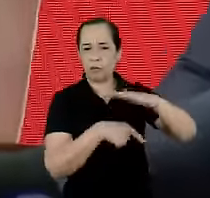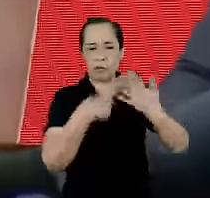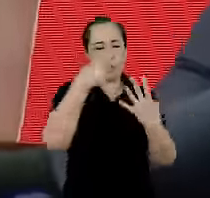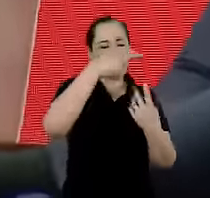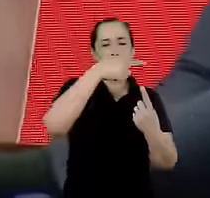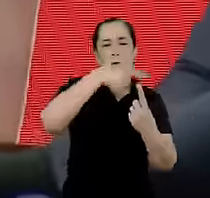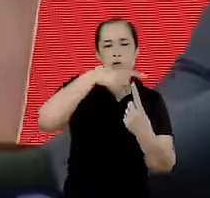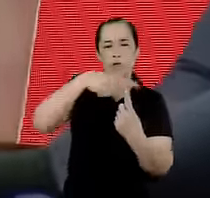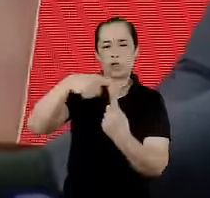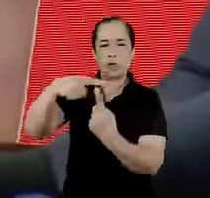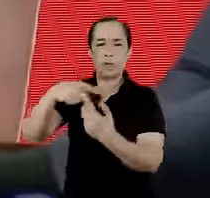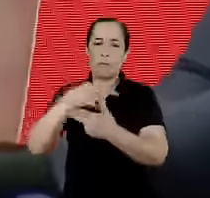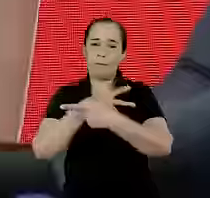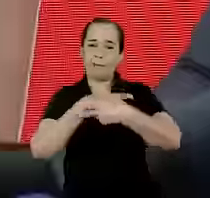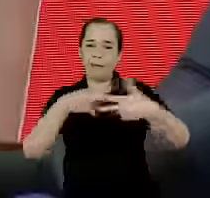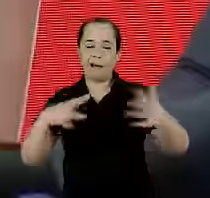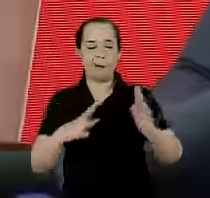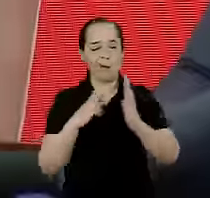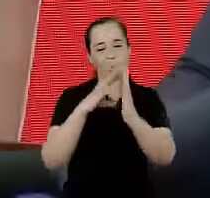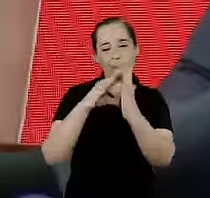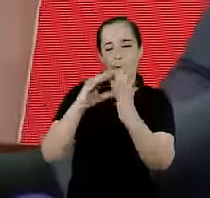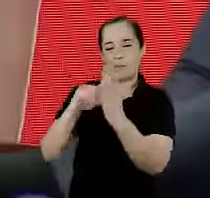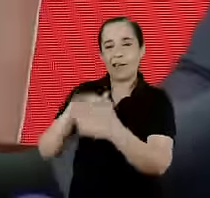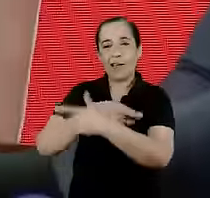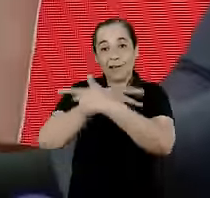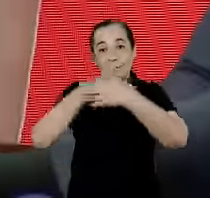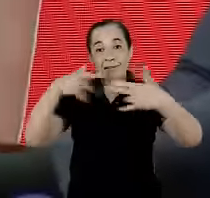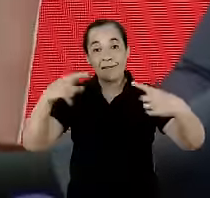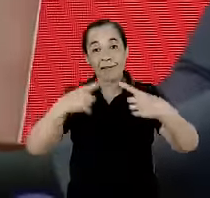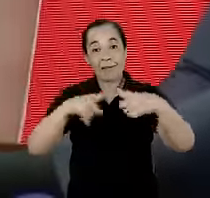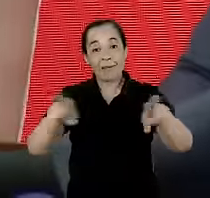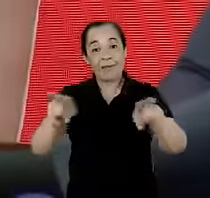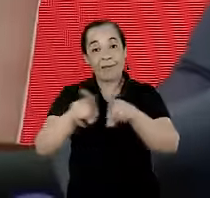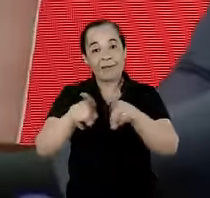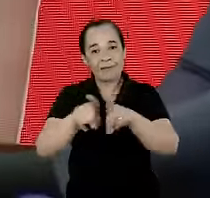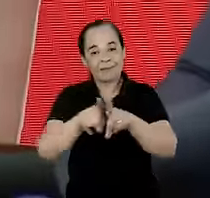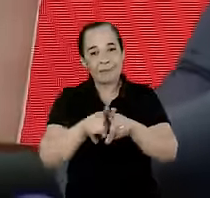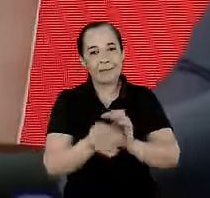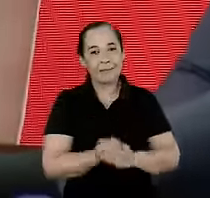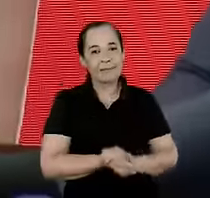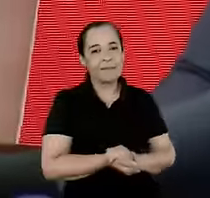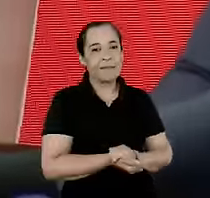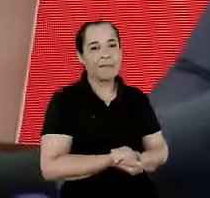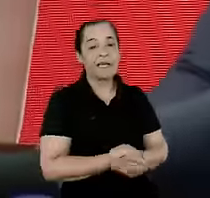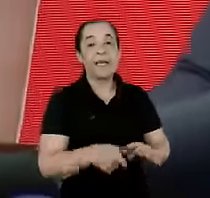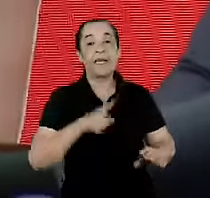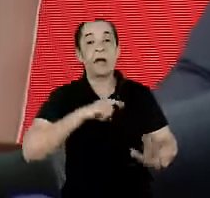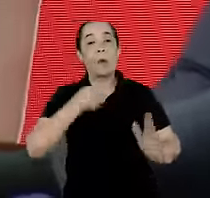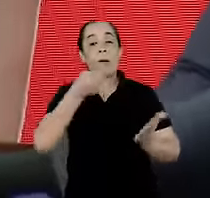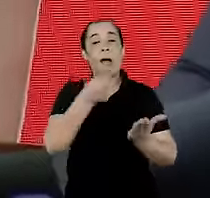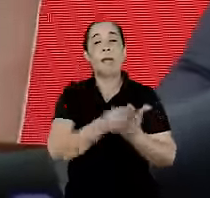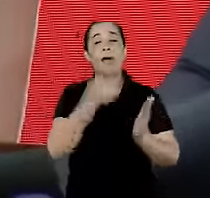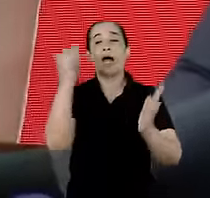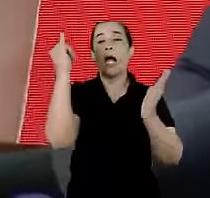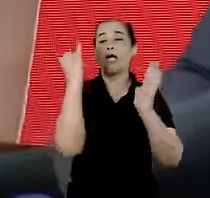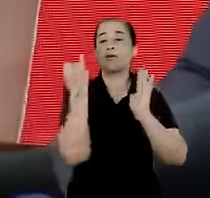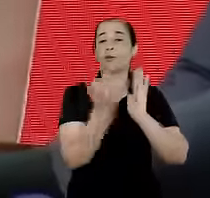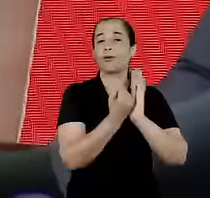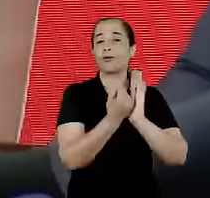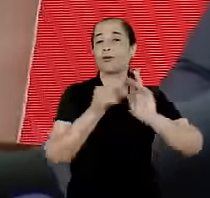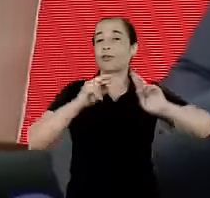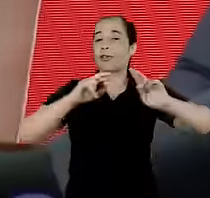diferentes de tributação mais ainda o que a gente olha é que tem uma tributação muito diferente de outros títulos que são